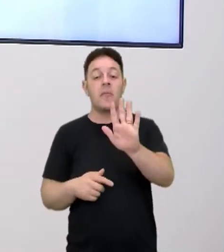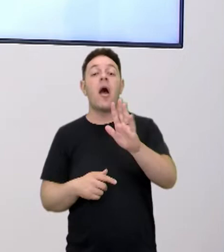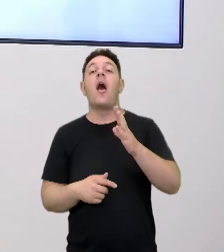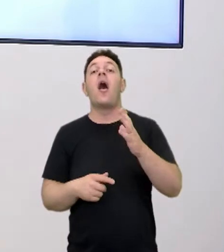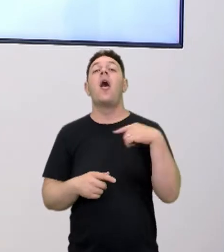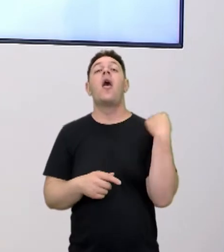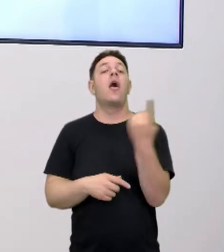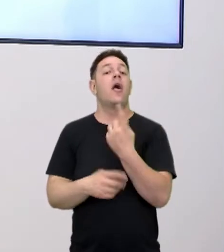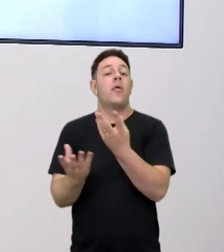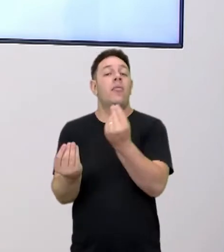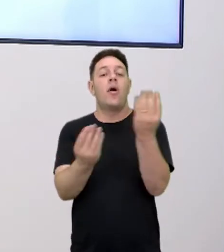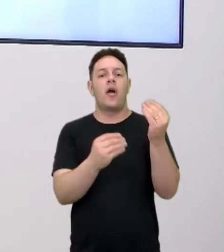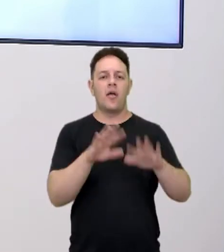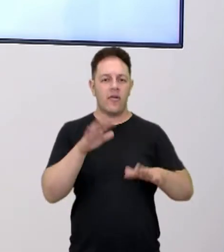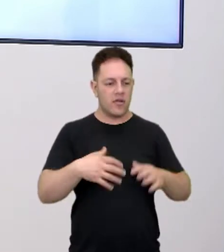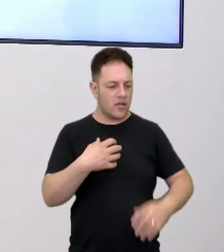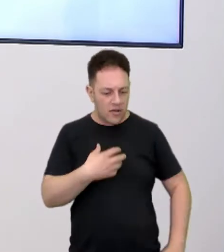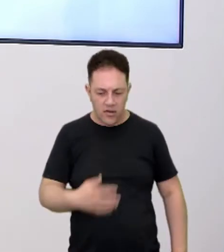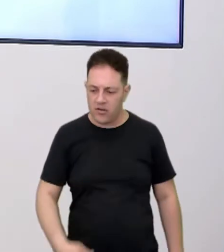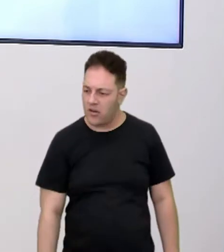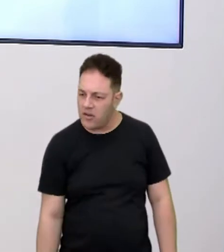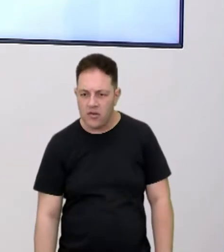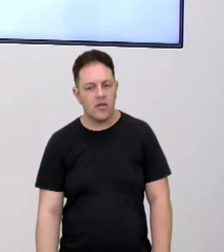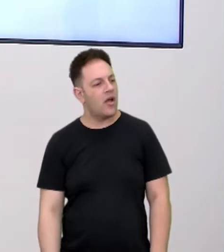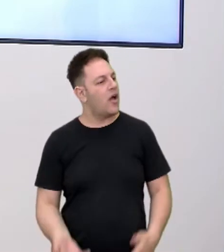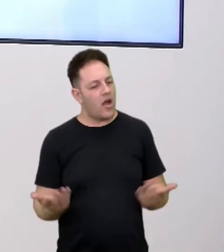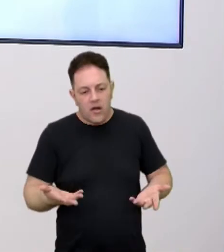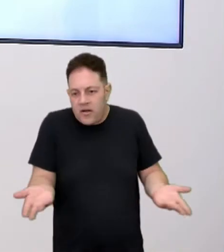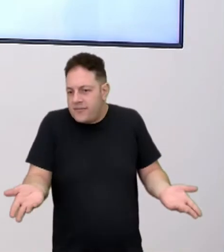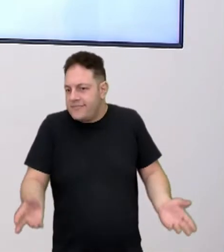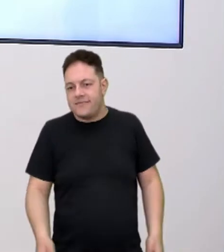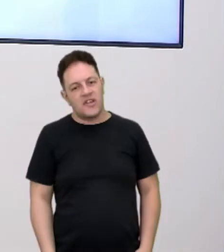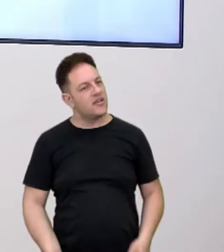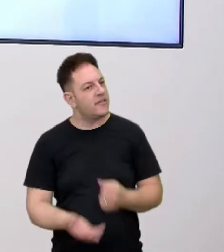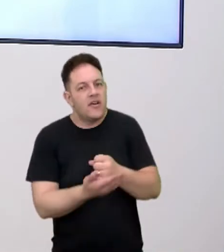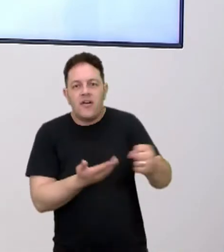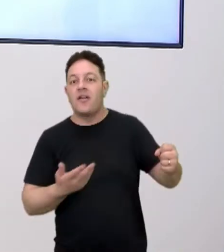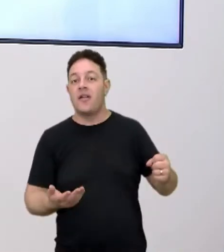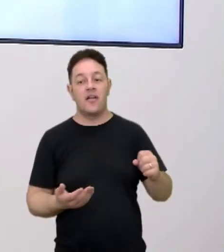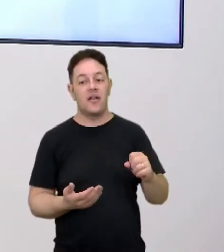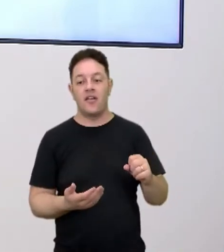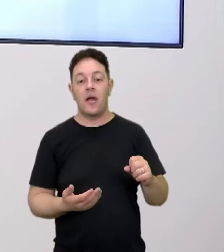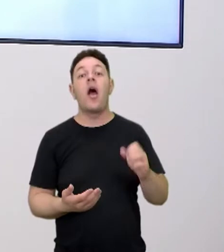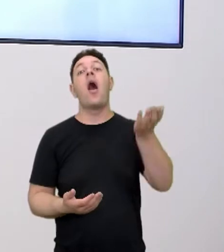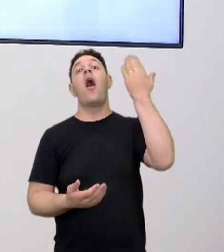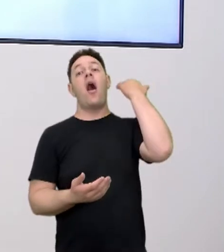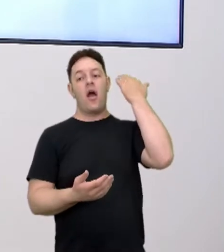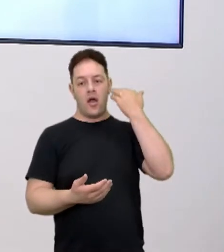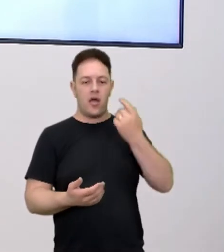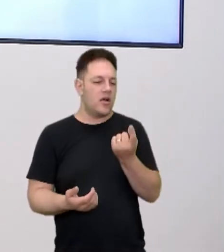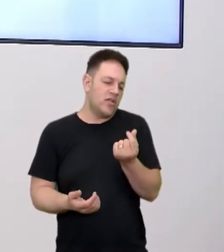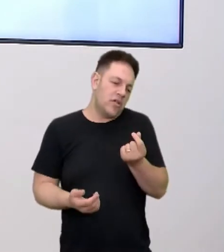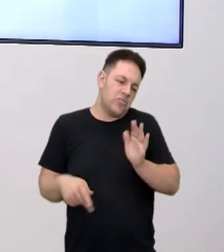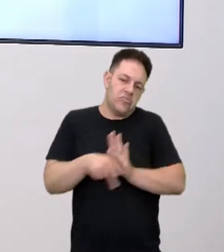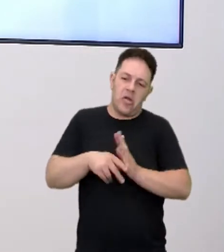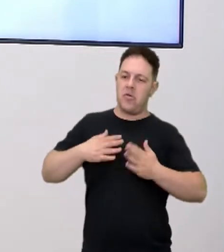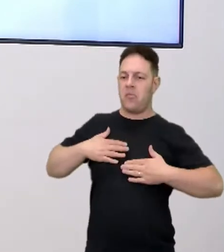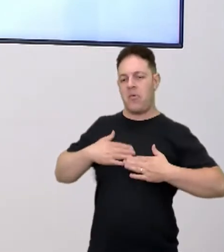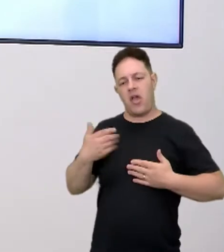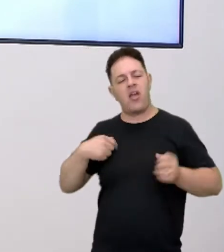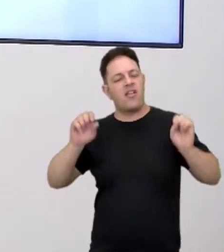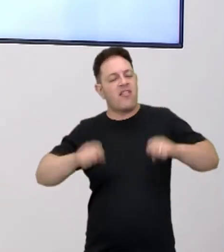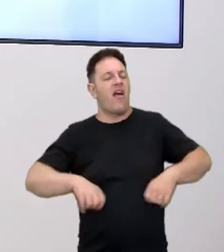de nós a gente começa a falar, agora é isso. Entendeu? Antes o dinheiro era meu, eu conseguia gastar